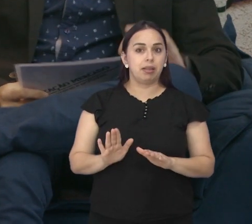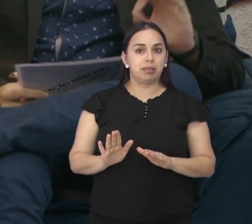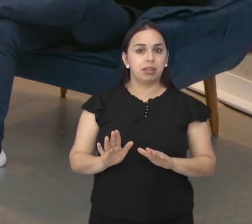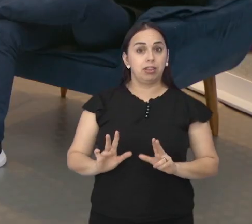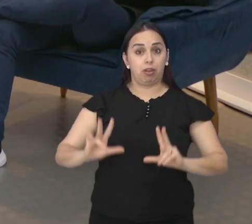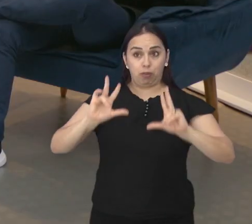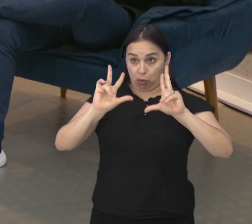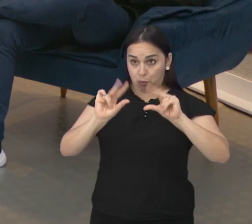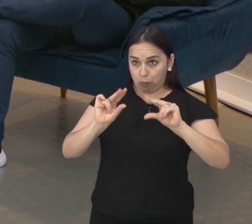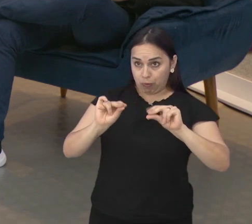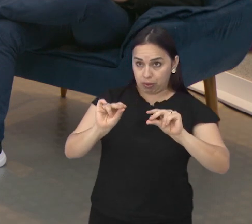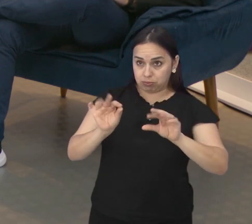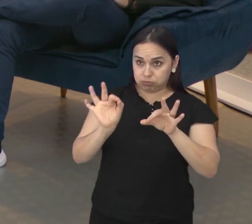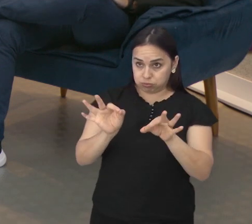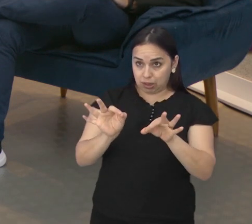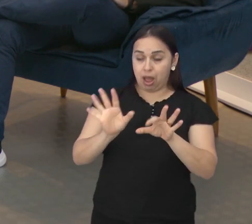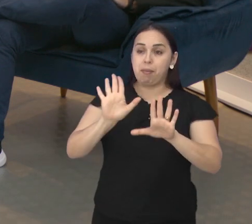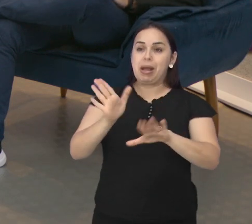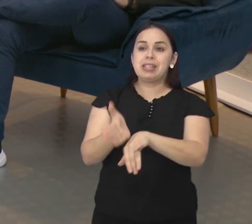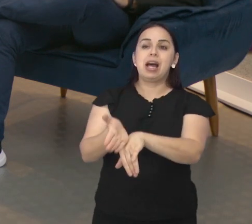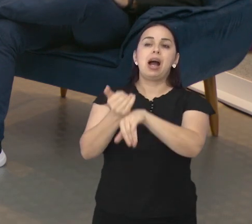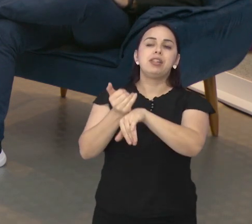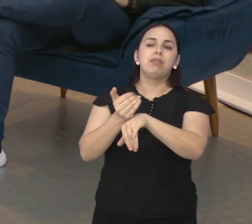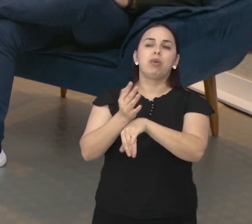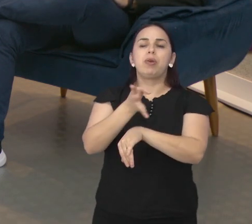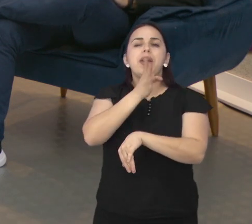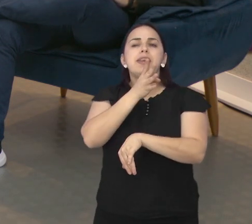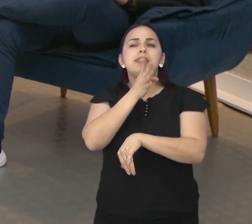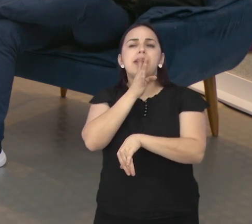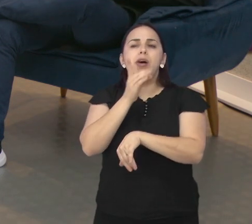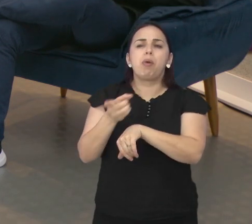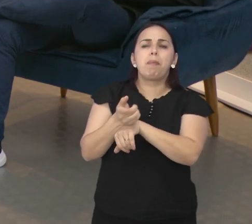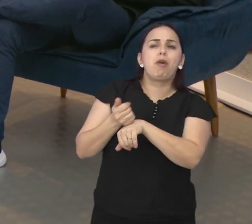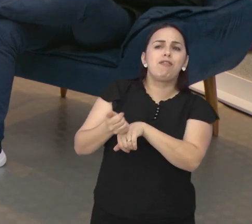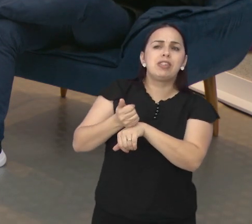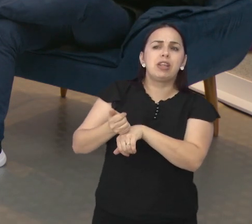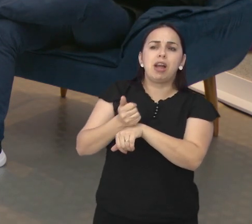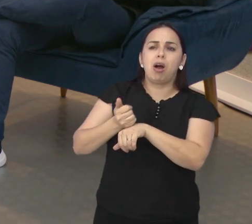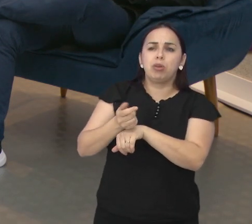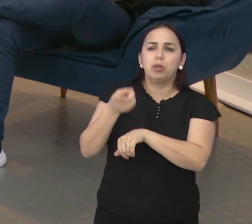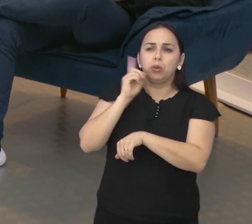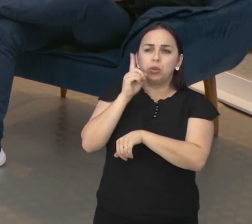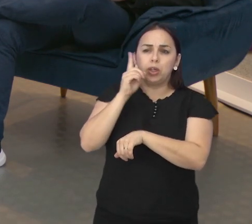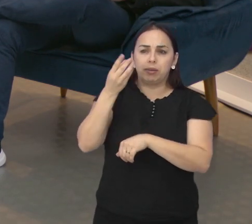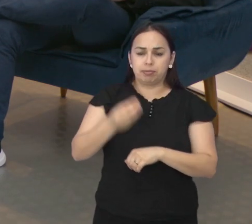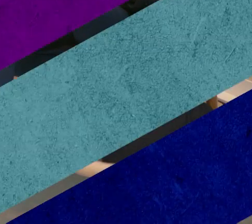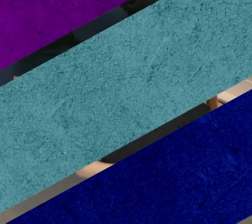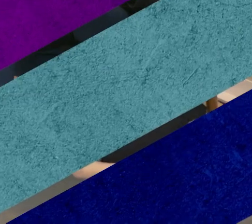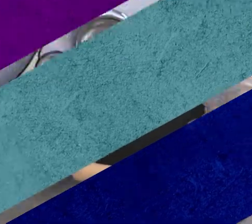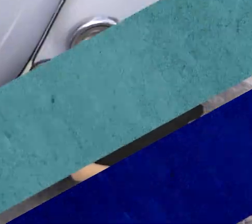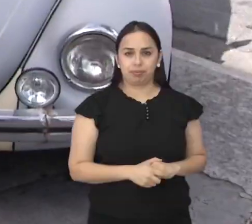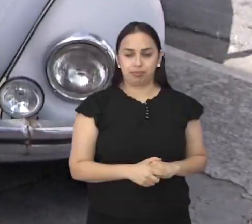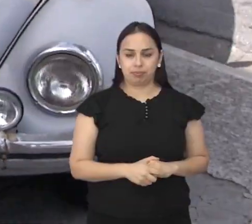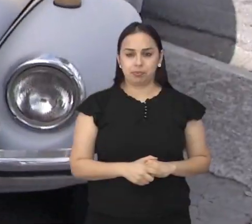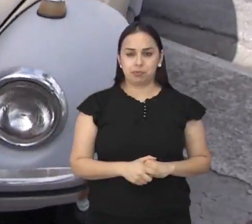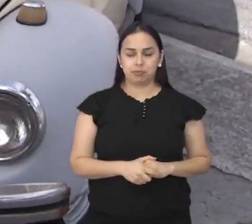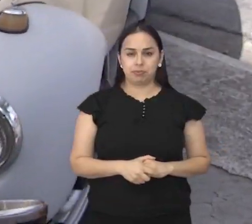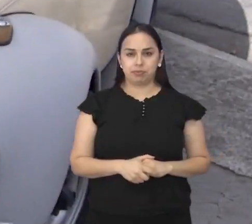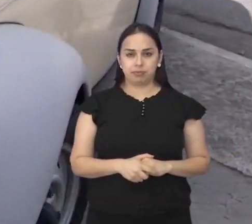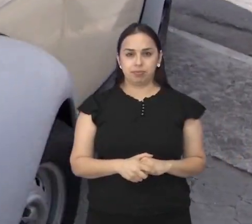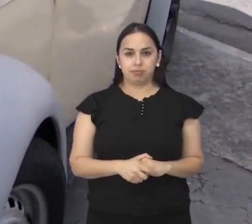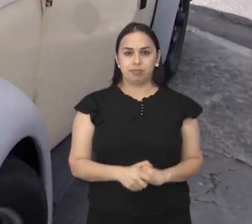mercado. Mas antes da gente começar o nosso bate-papo de hoje, vamos conhecer um pouco mais do dia a dia desses profissionais.